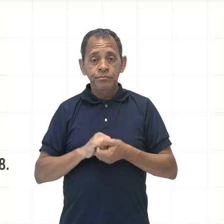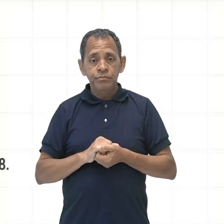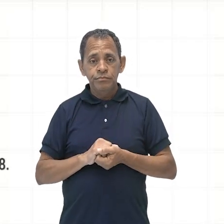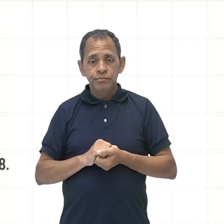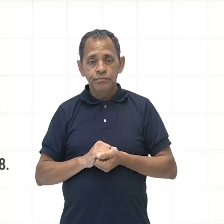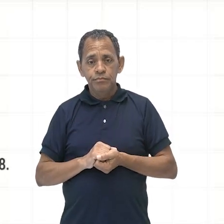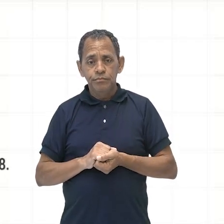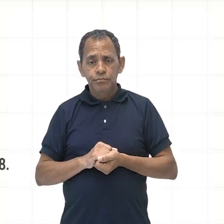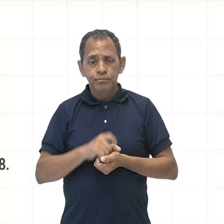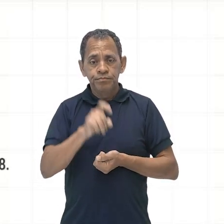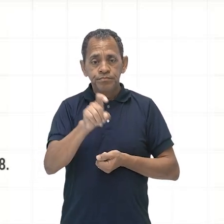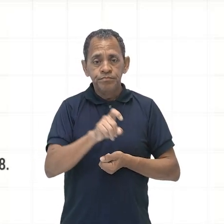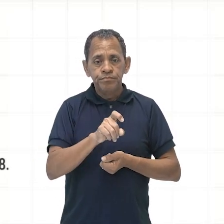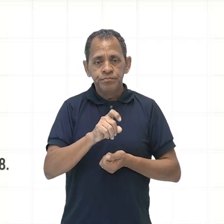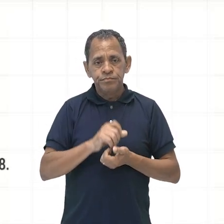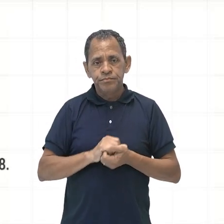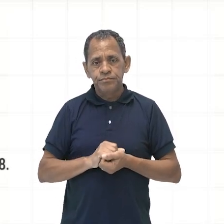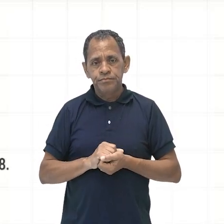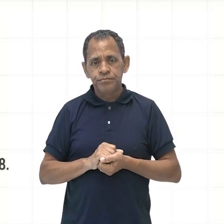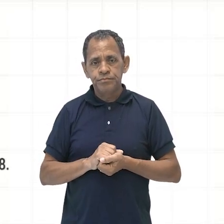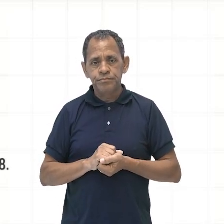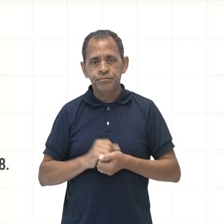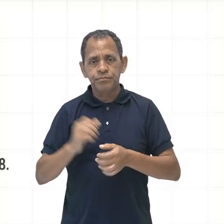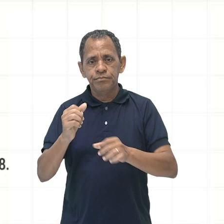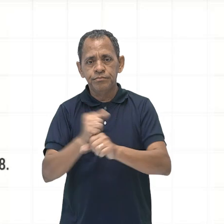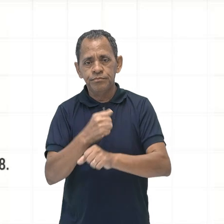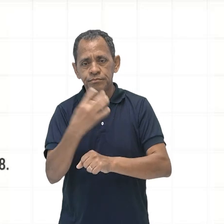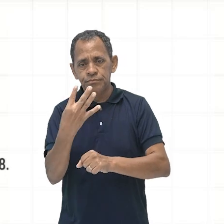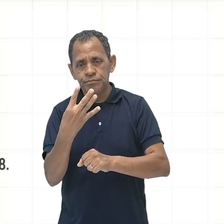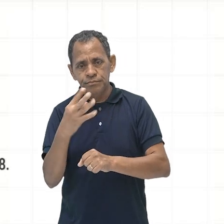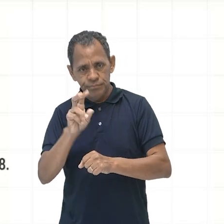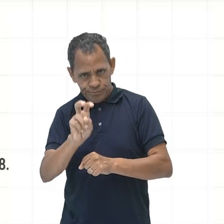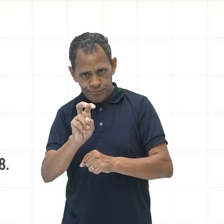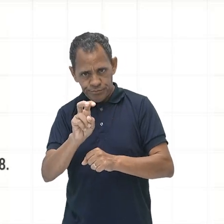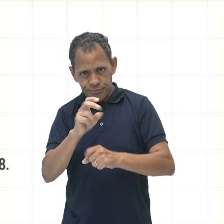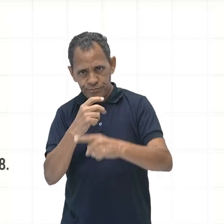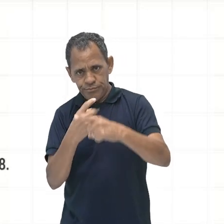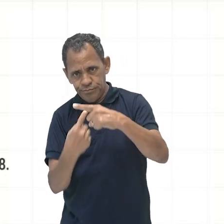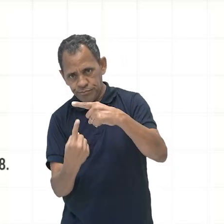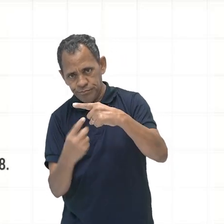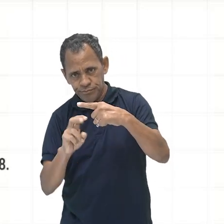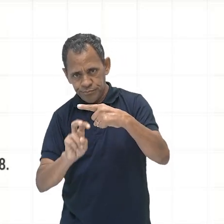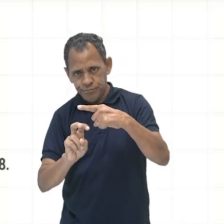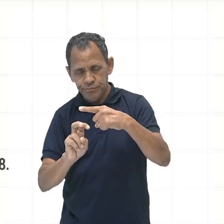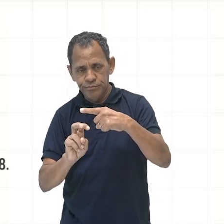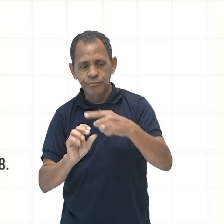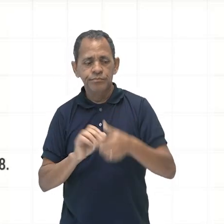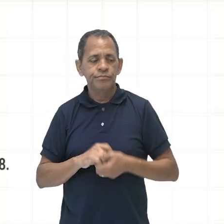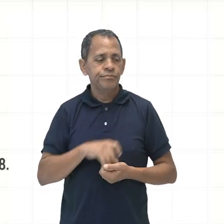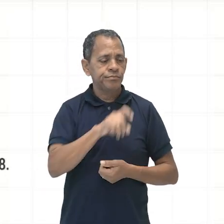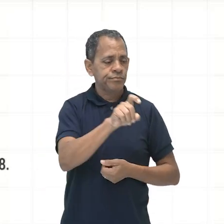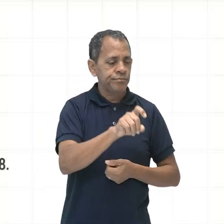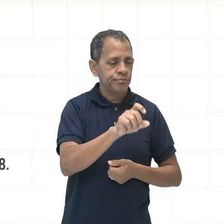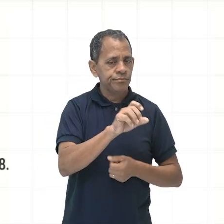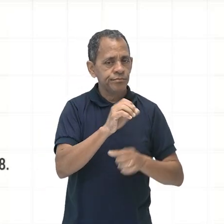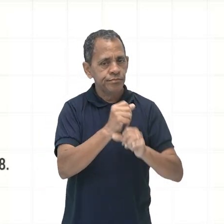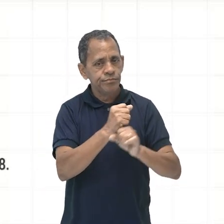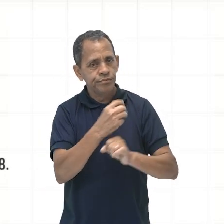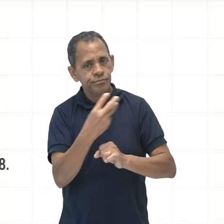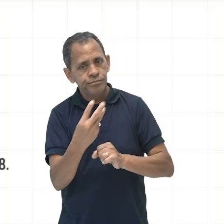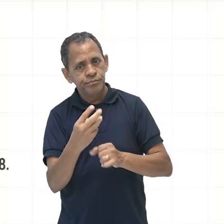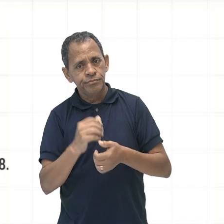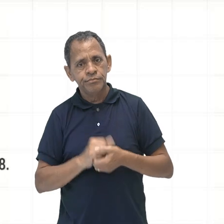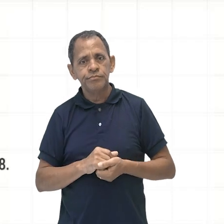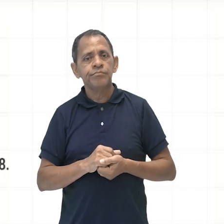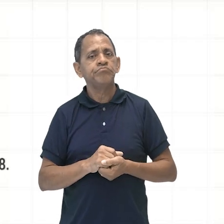ser a divisão de 45 por 15. Ou seja, x igual a 3. Olha só, cheguei no